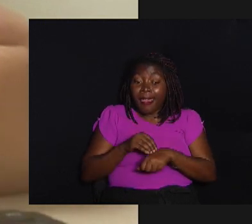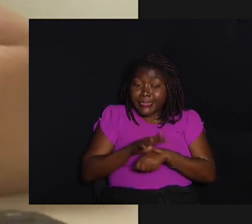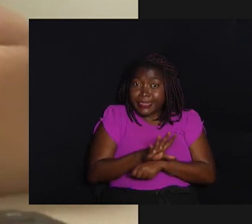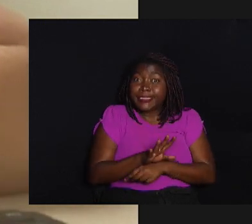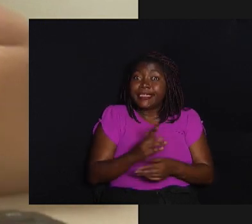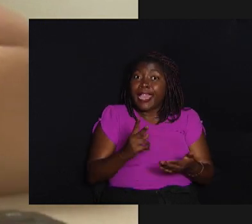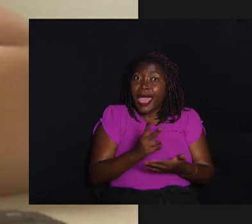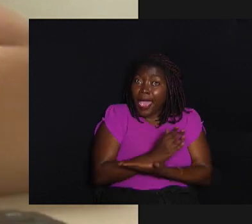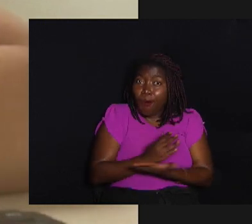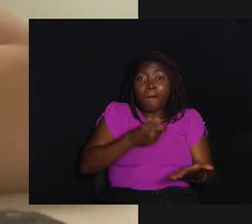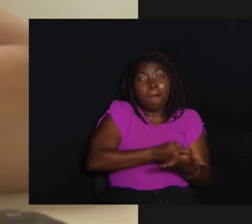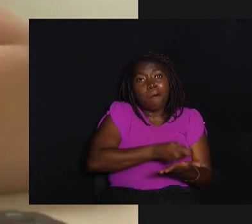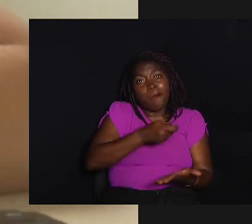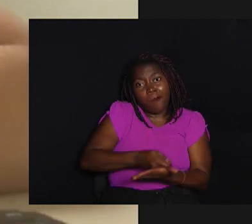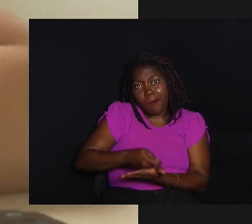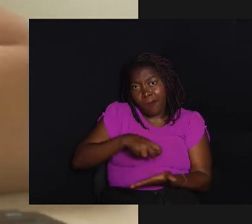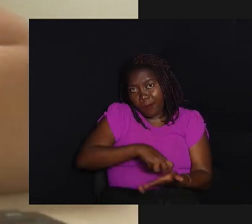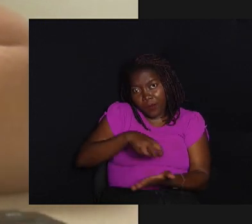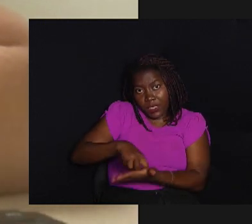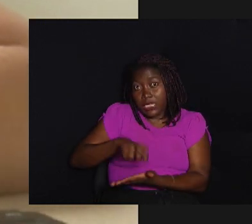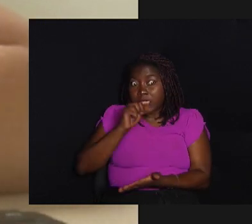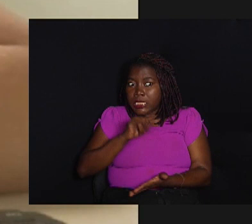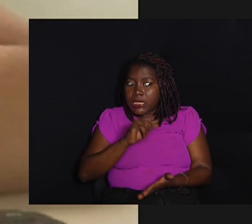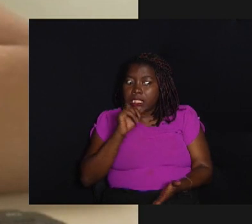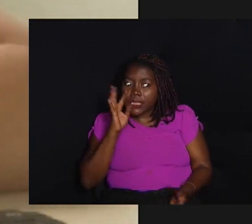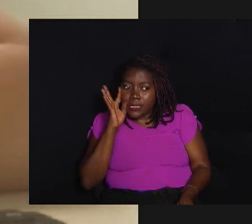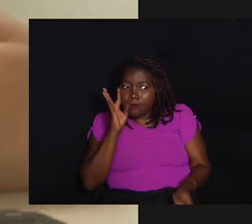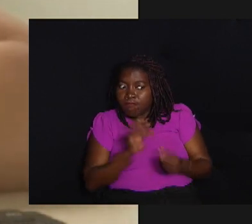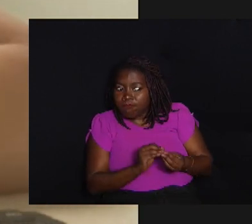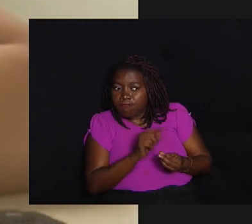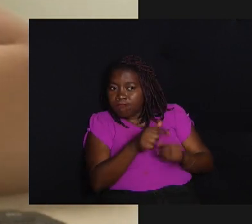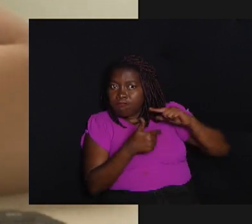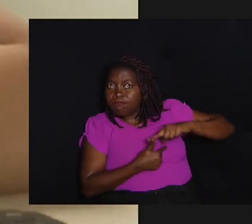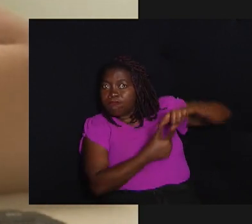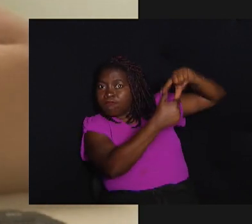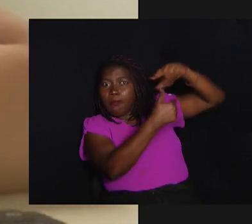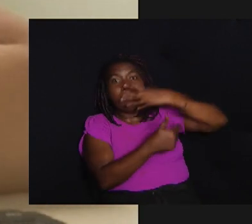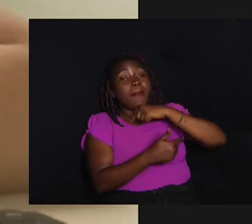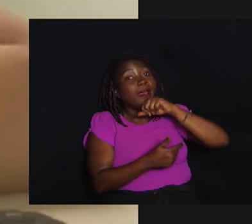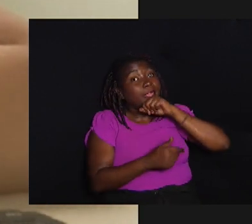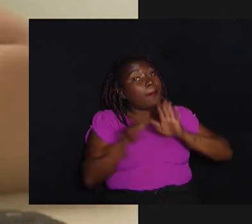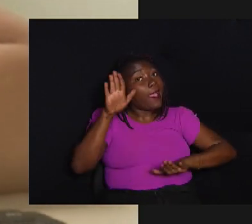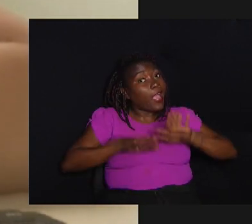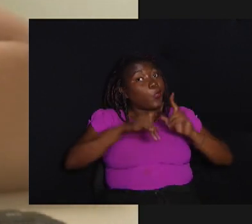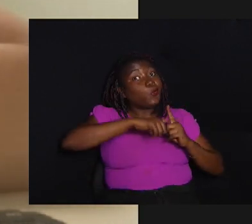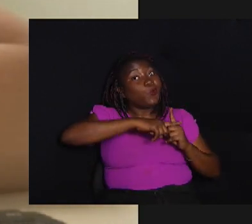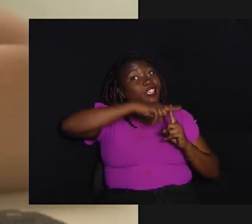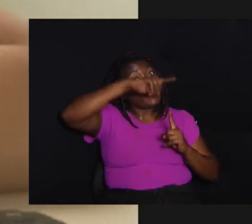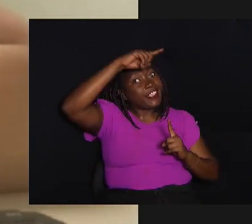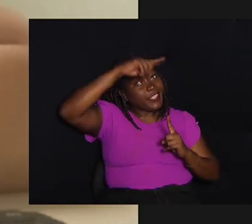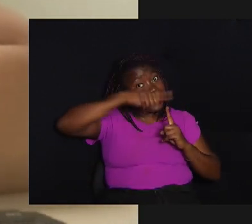em caso de, se for configurada alienação parental. Isso vai depender do nível que essa alienação parental